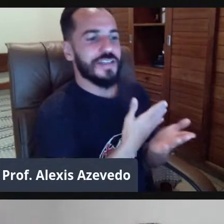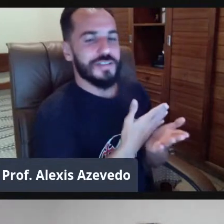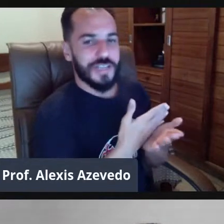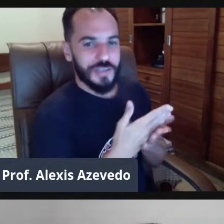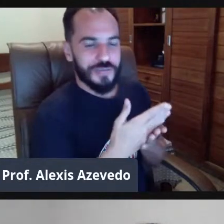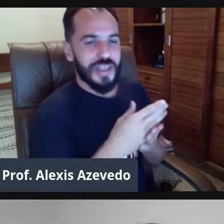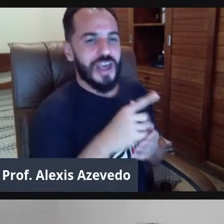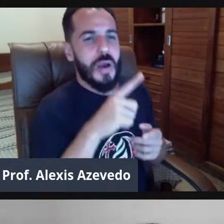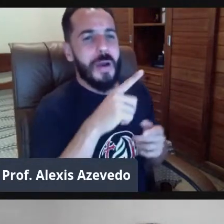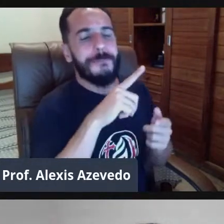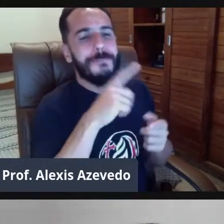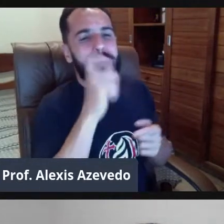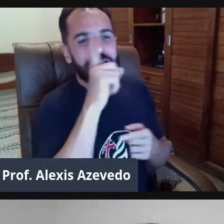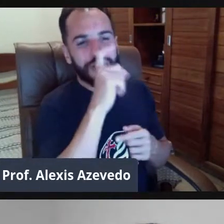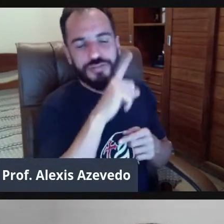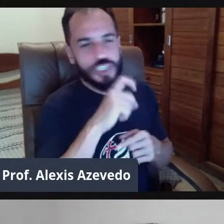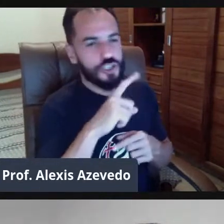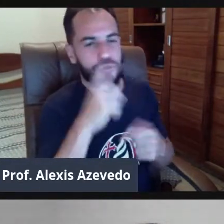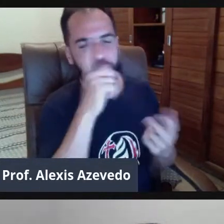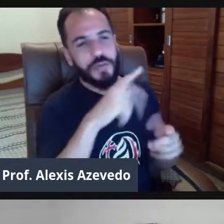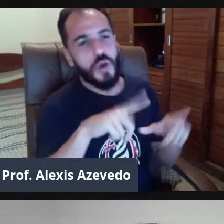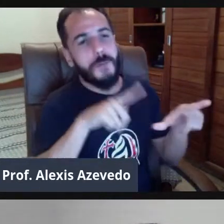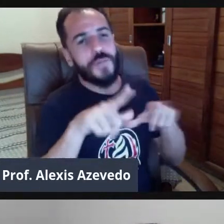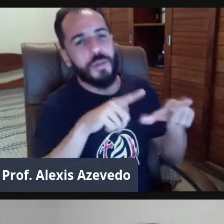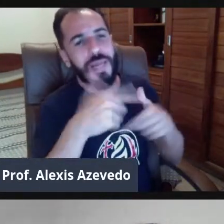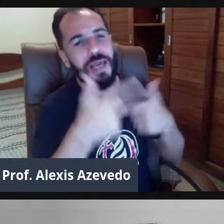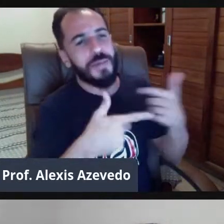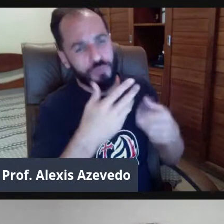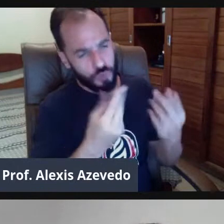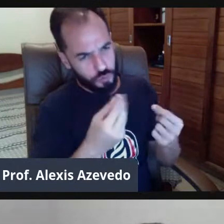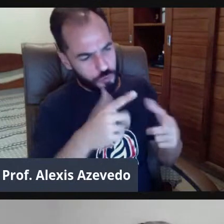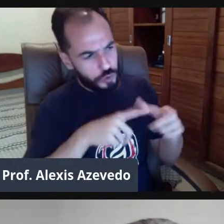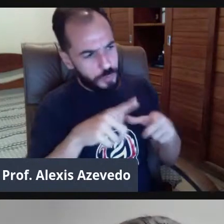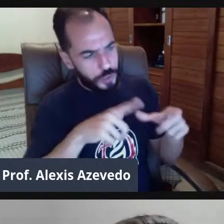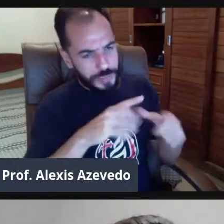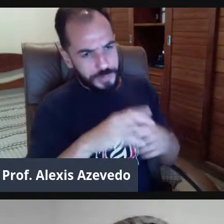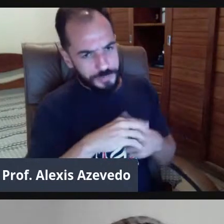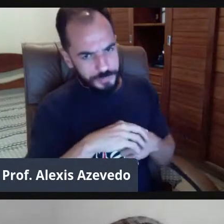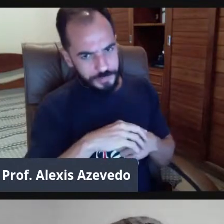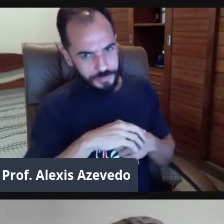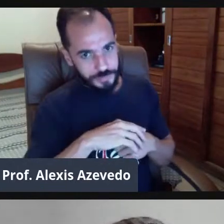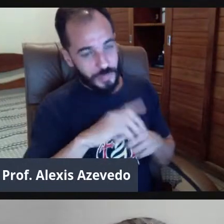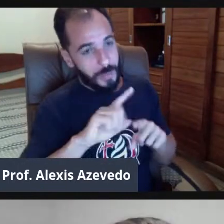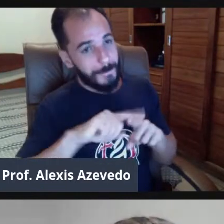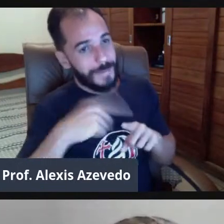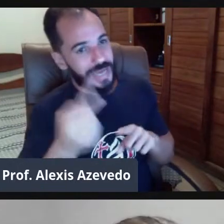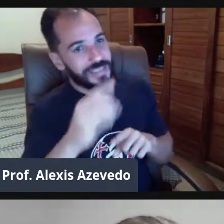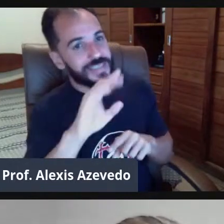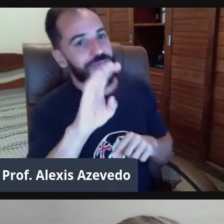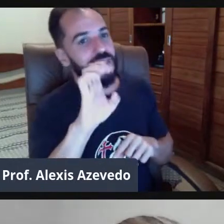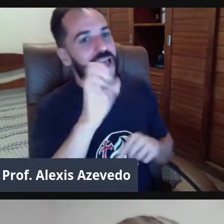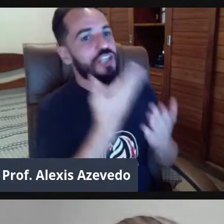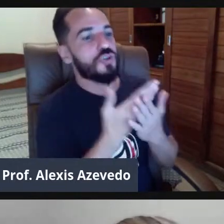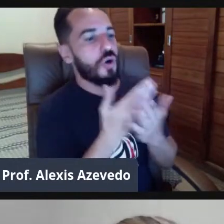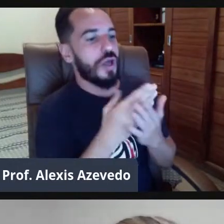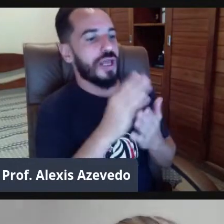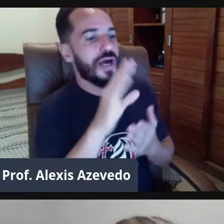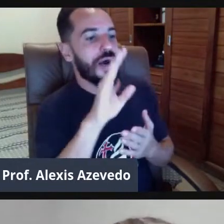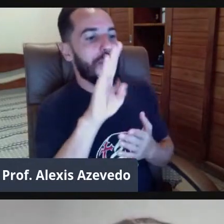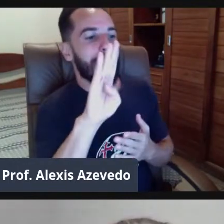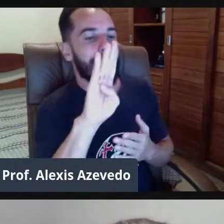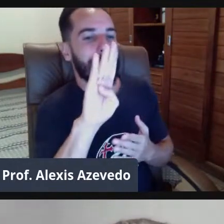Estava praticamente arrasado, com inflação altíssima, com várias crises sociais. E, no